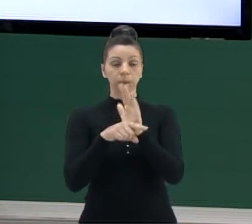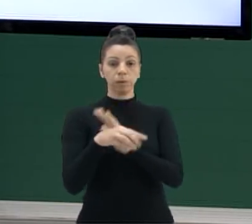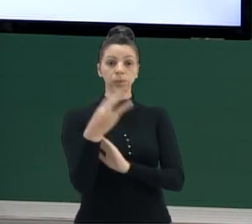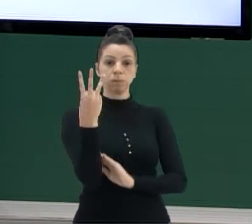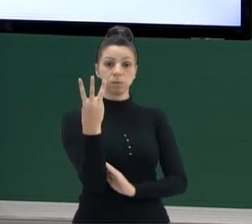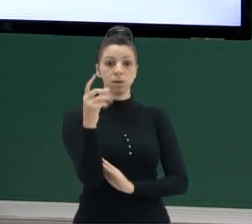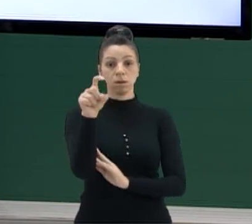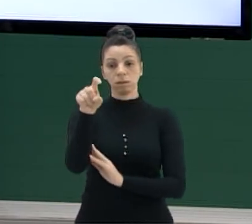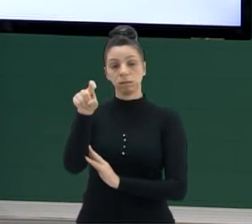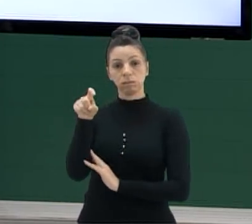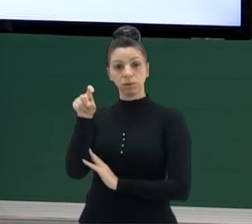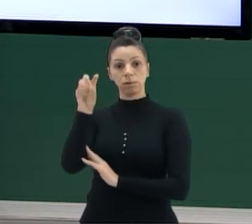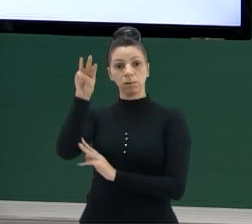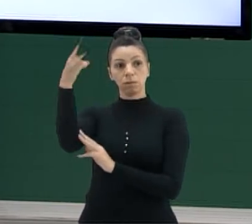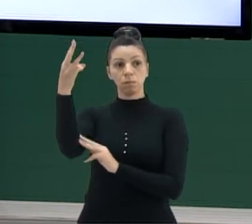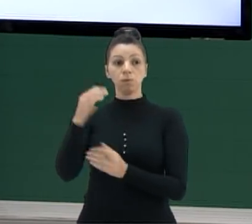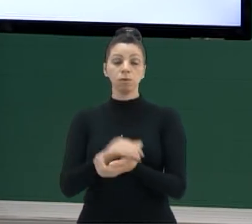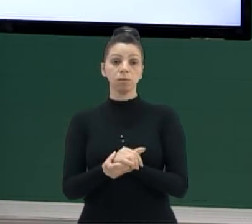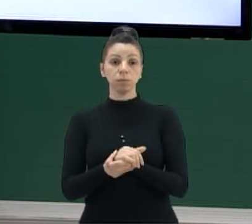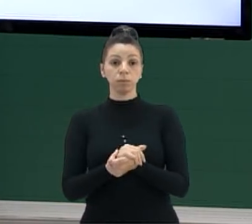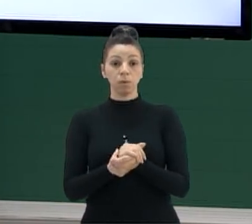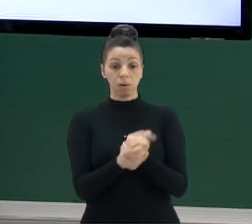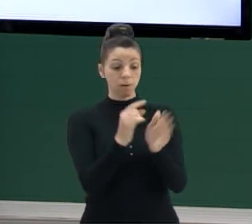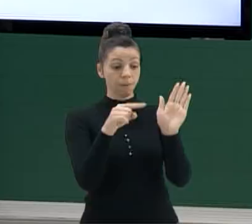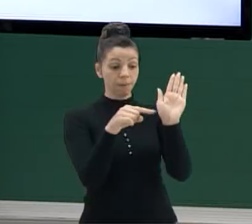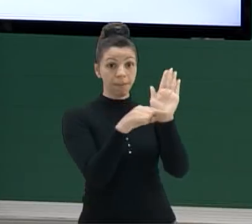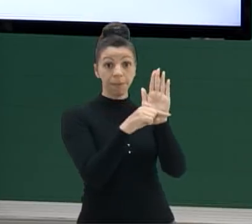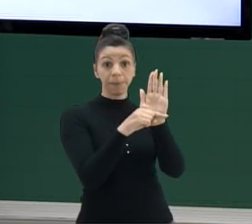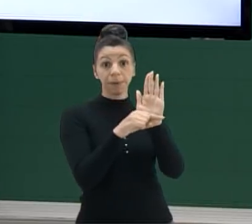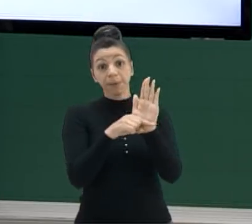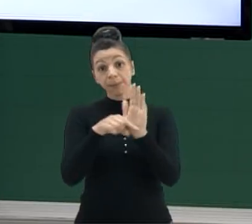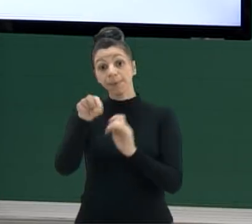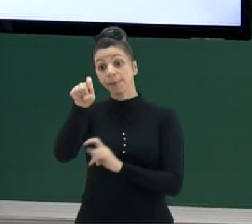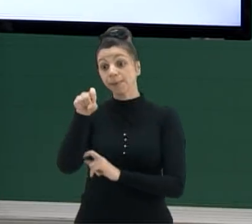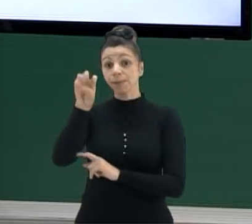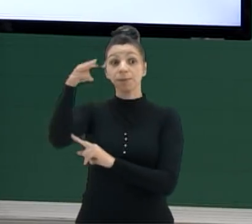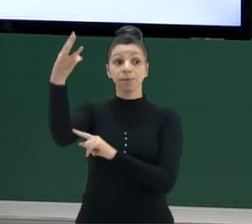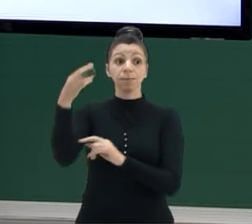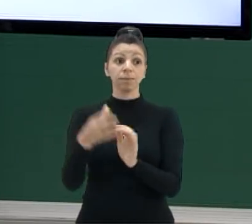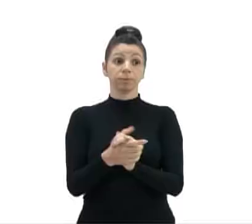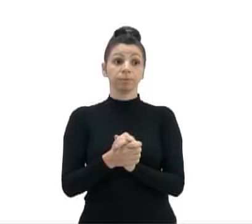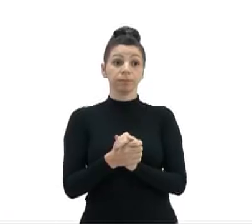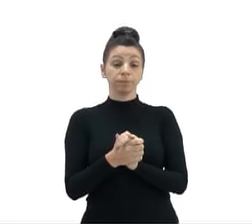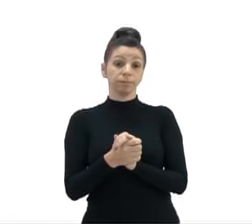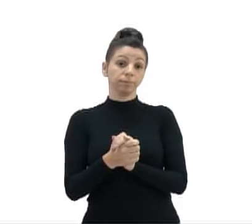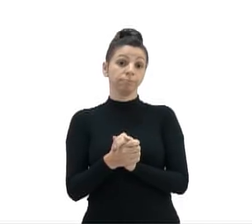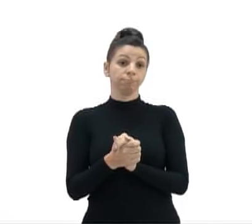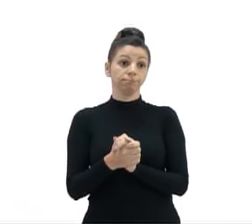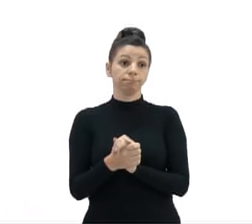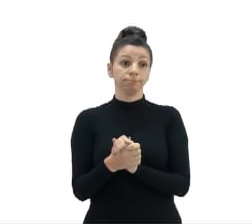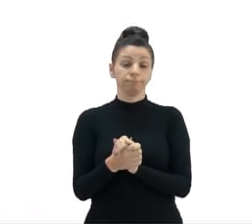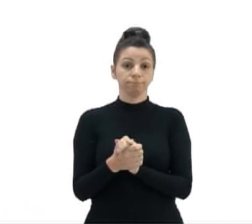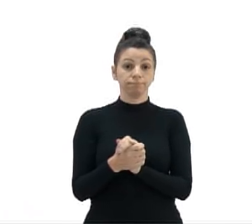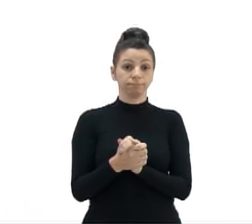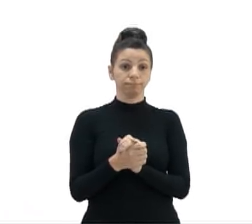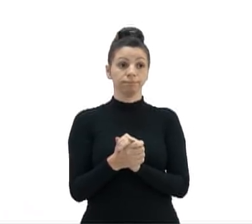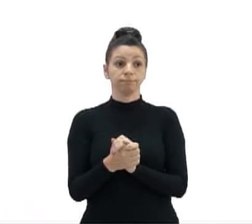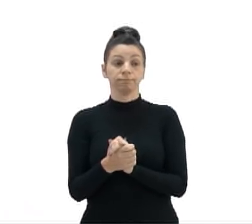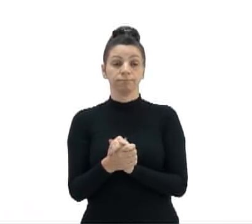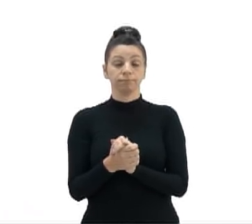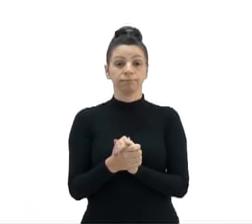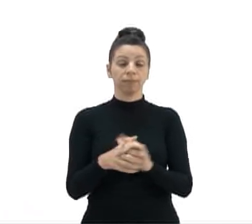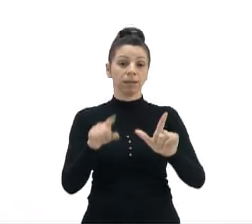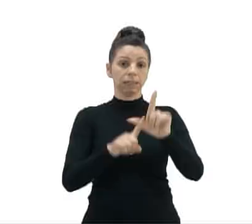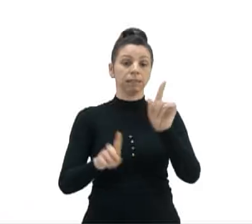ao cubo e trabalha a parte numérica. Mais 2 com menos 3, menos 1. Resposta, menos x ao cubo. Na